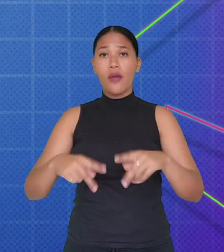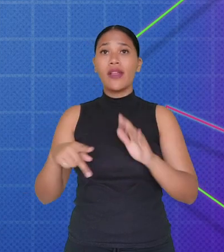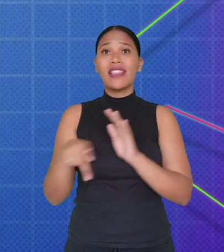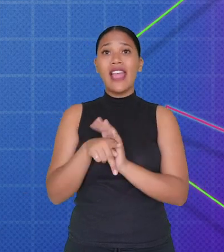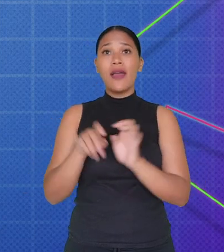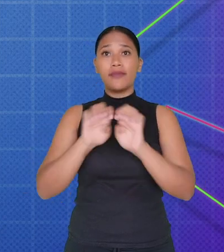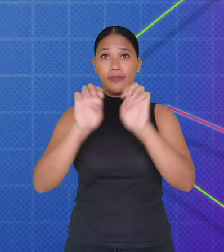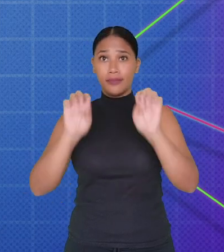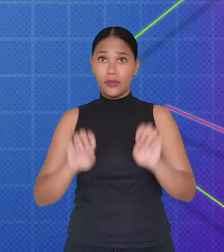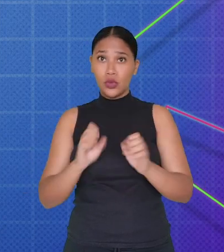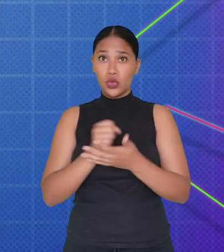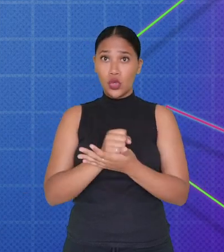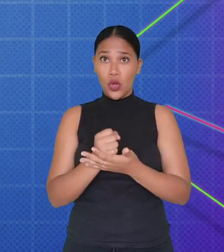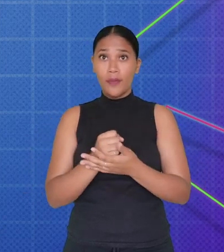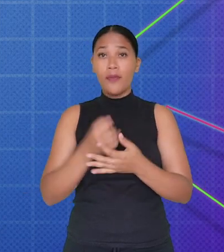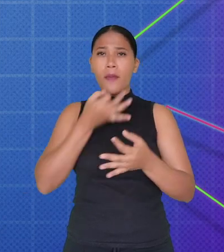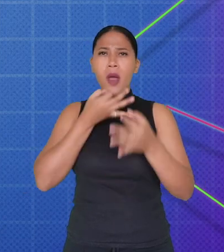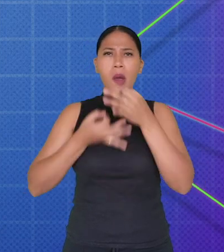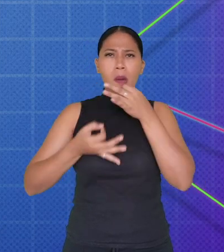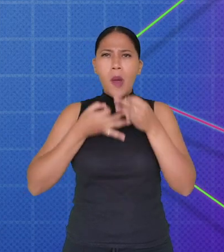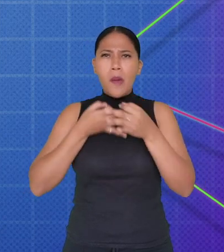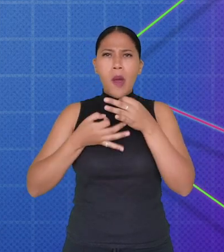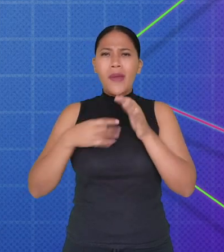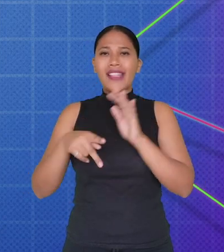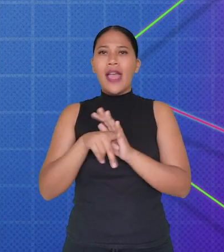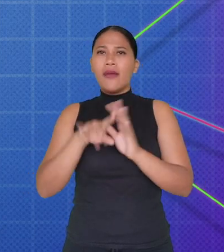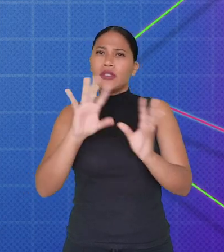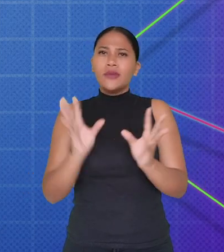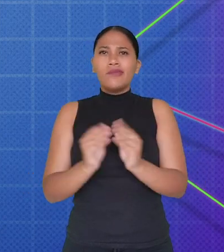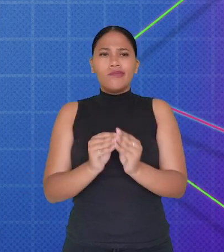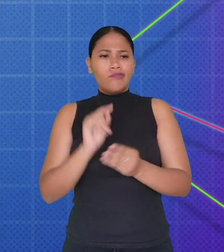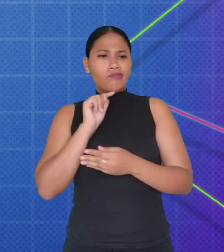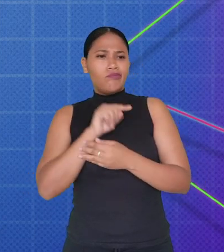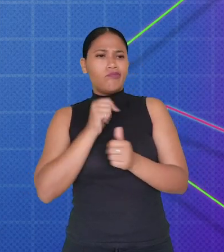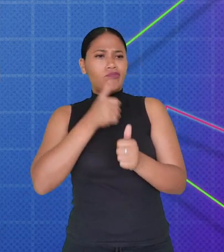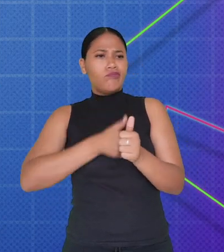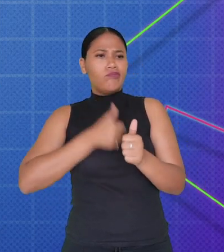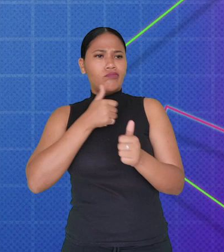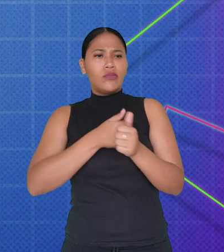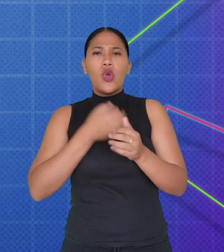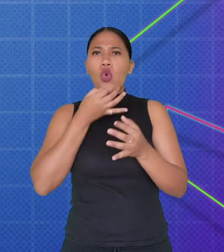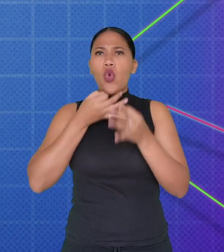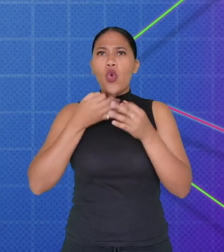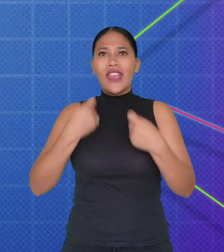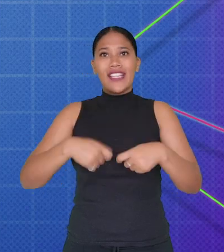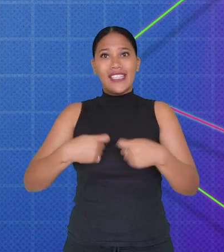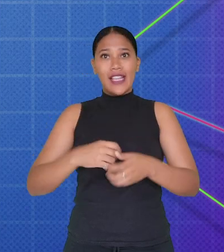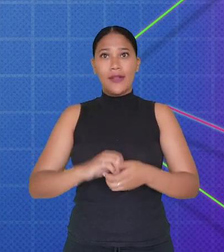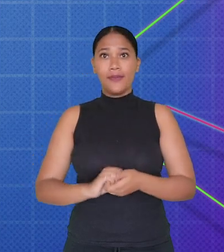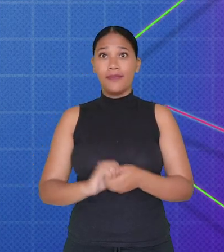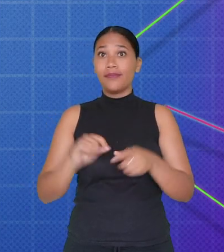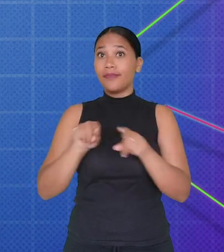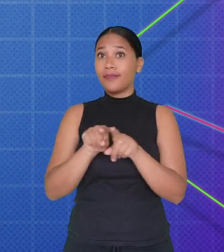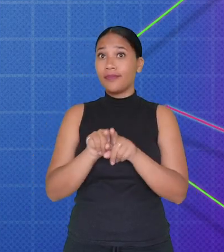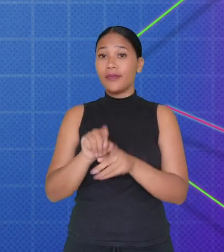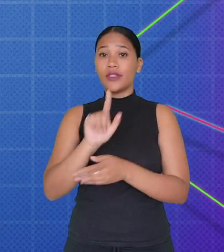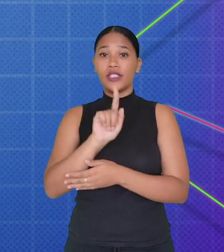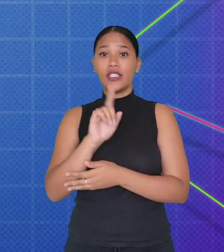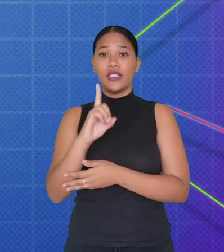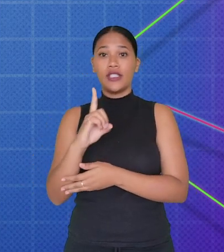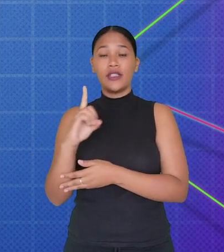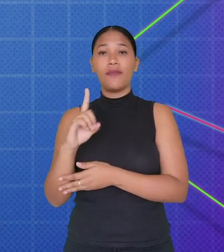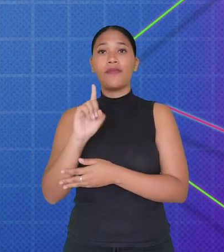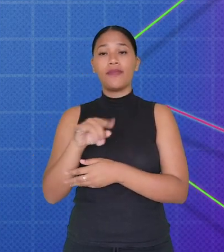programador pode criar o esqueleto do jogo e o sonoplasta pode definir a trilha sonora e todos os efeitos sonoros necessários Além disso